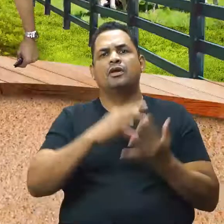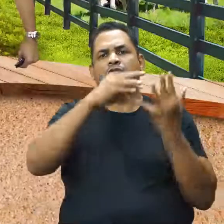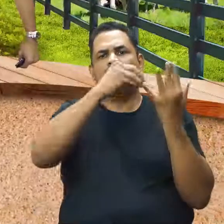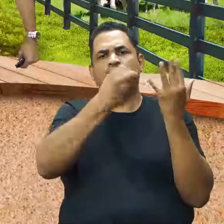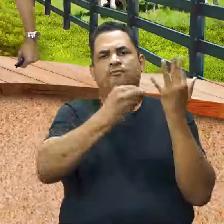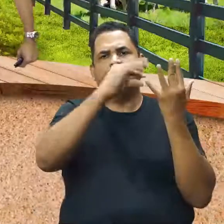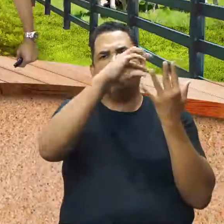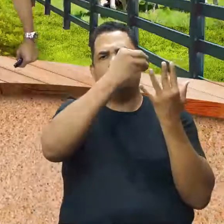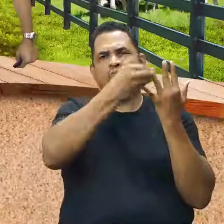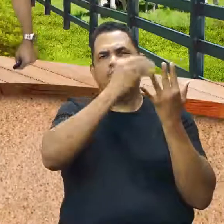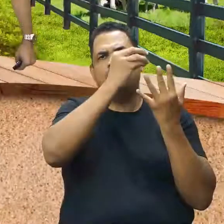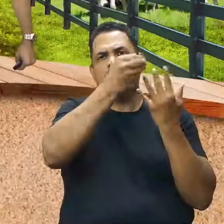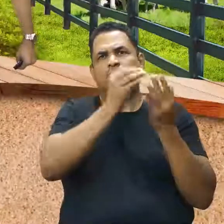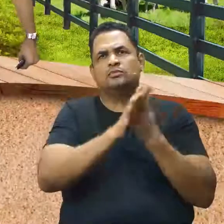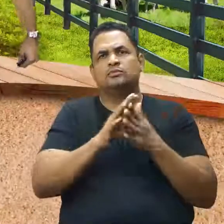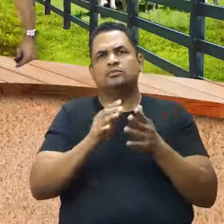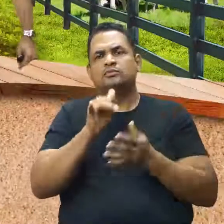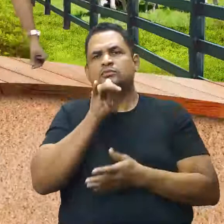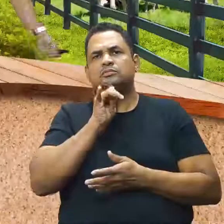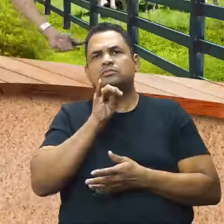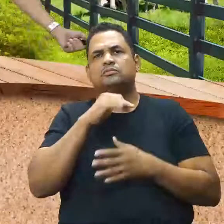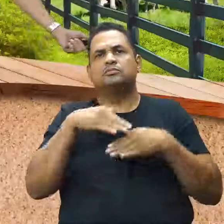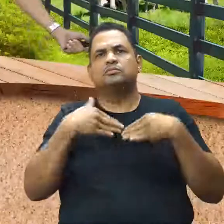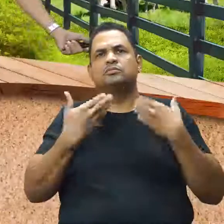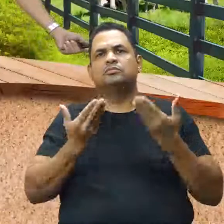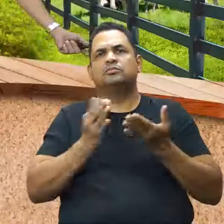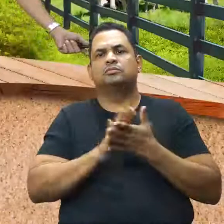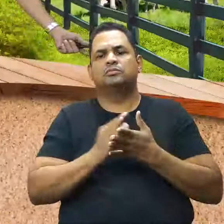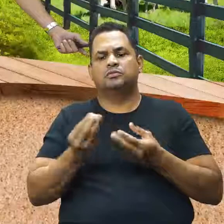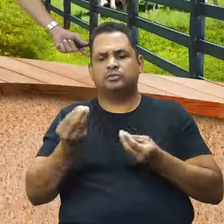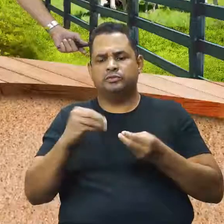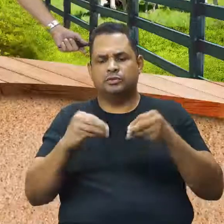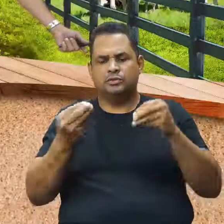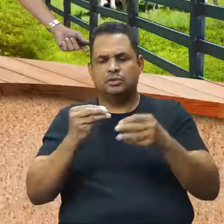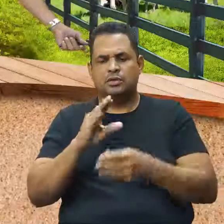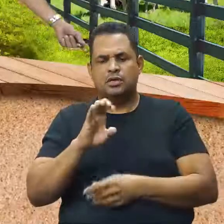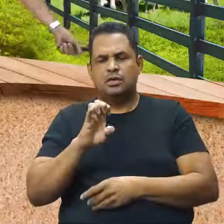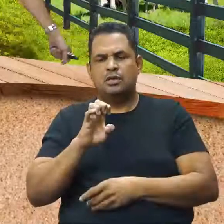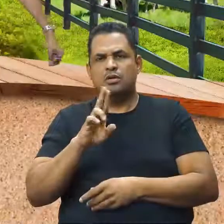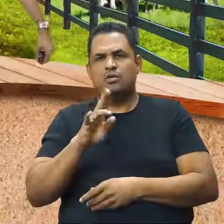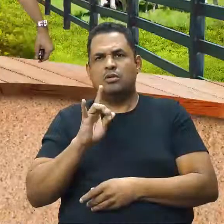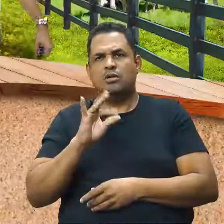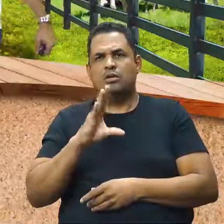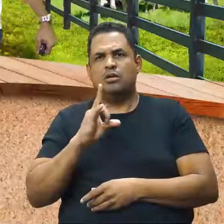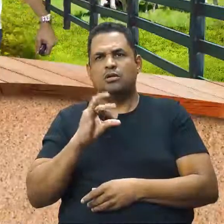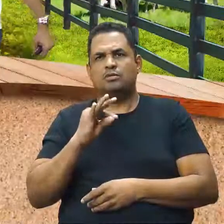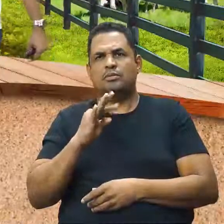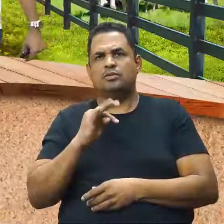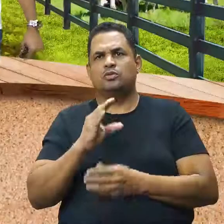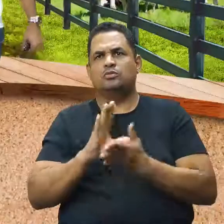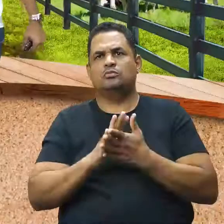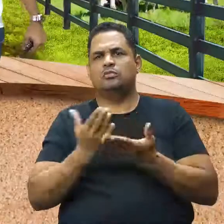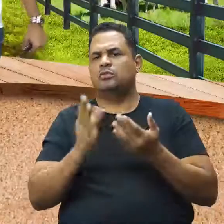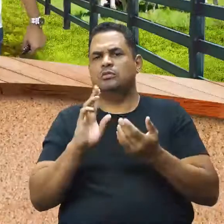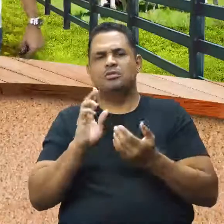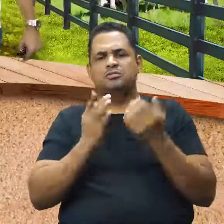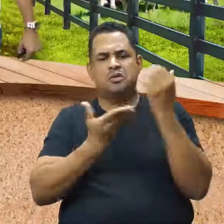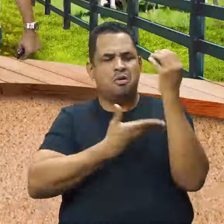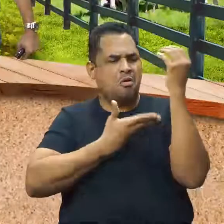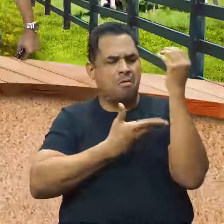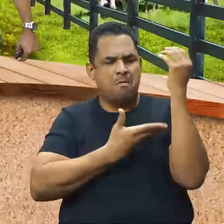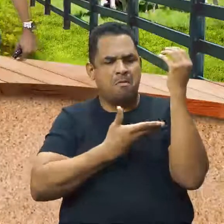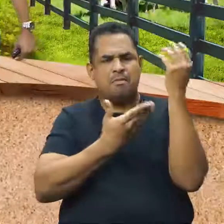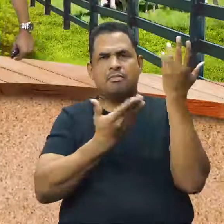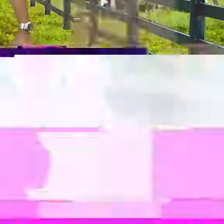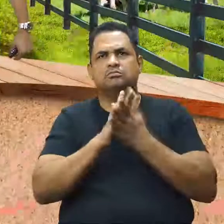folhas, né? Por exemplo, quando você planta eucalipto, não é só madeira, porque você colhe a